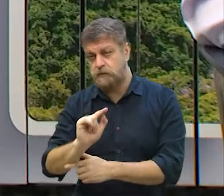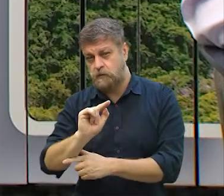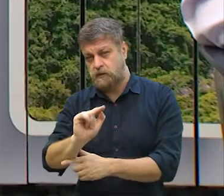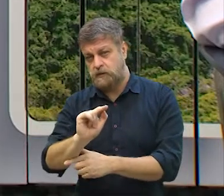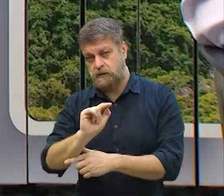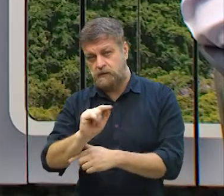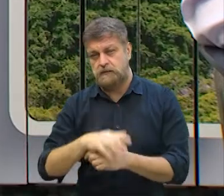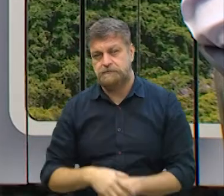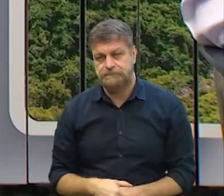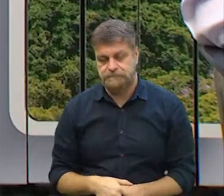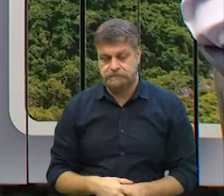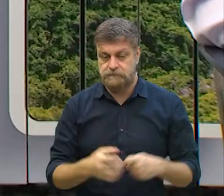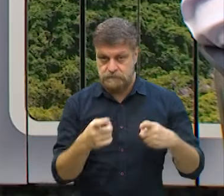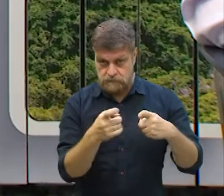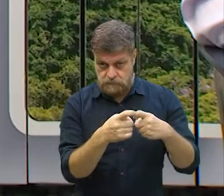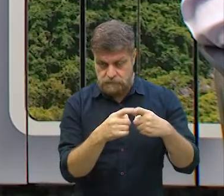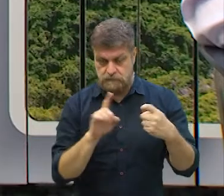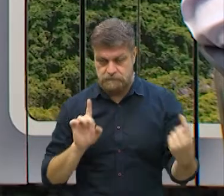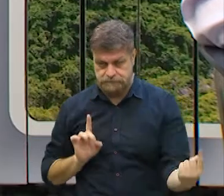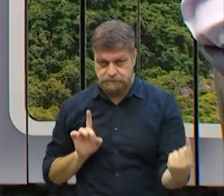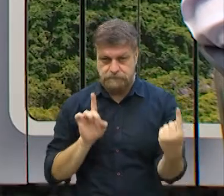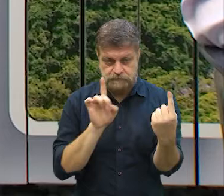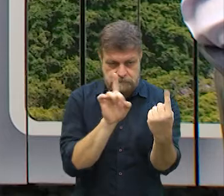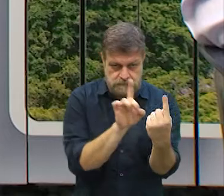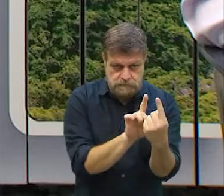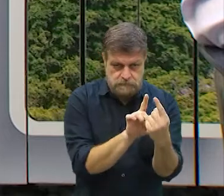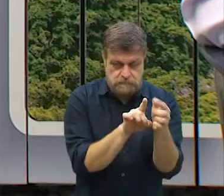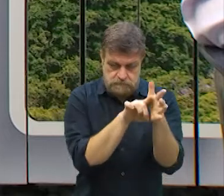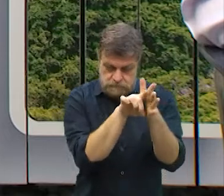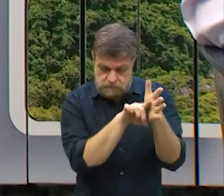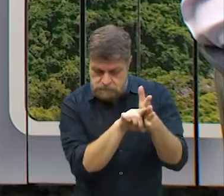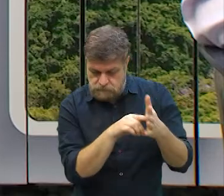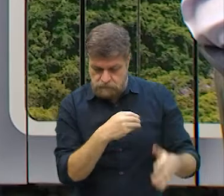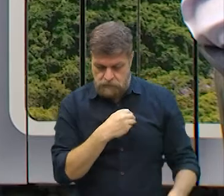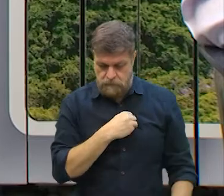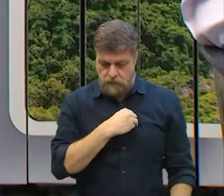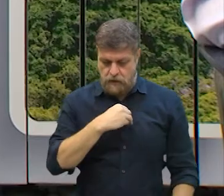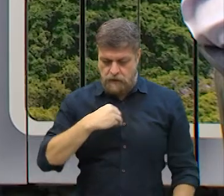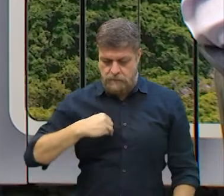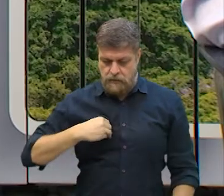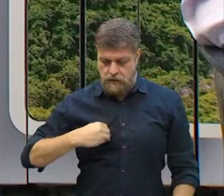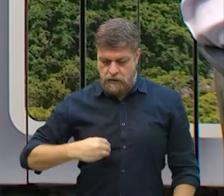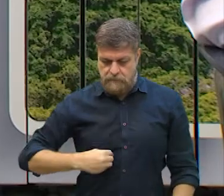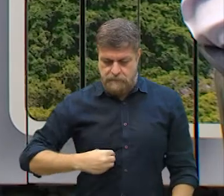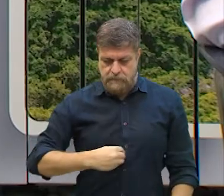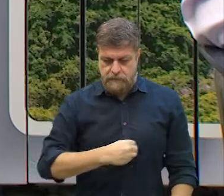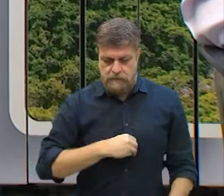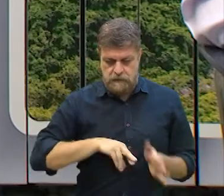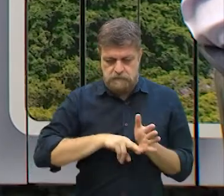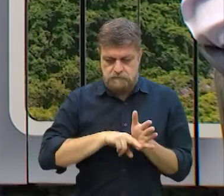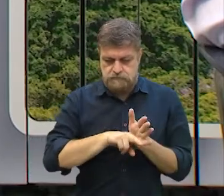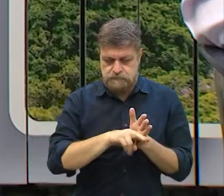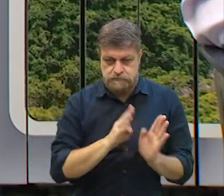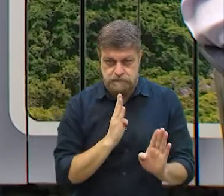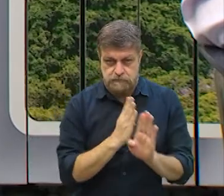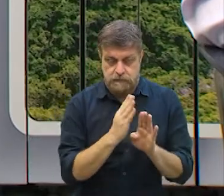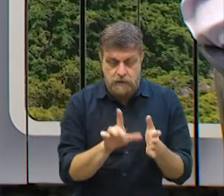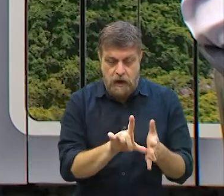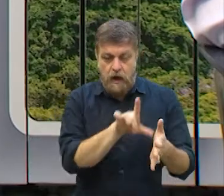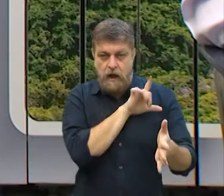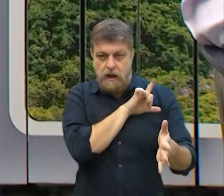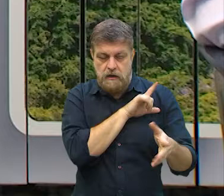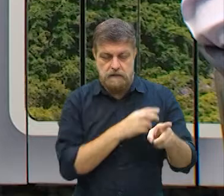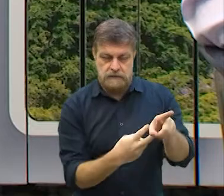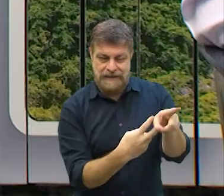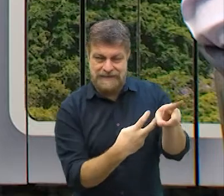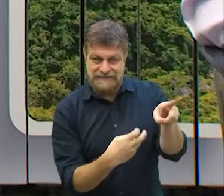se consultar, de procurar, né, uma ajuda profissional, ou seja, fazer um diagnóstico precoce, seja